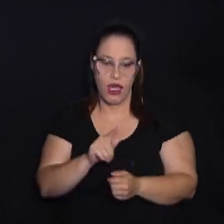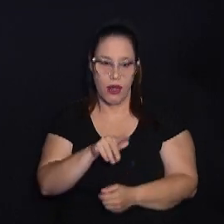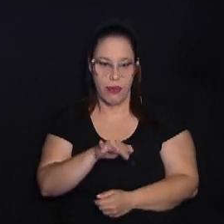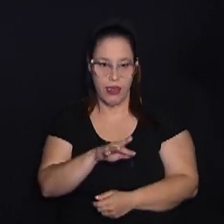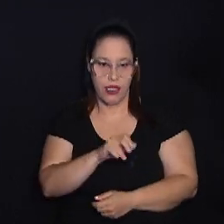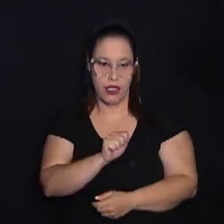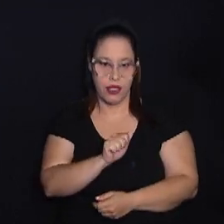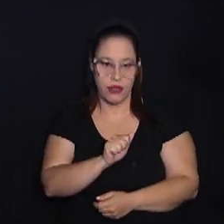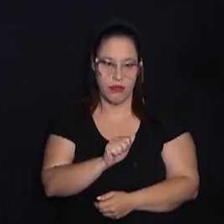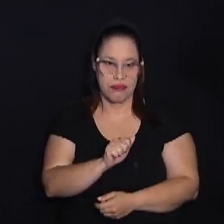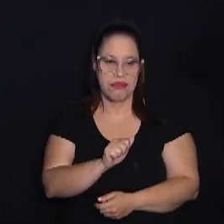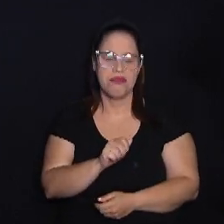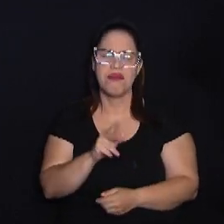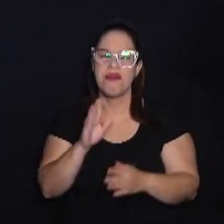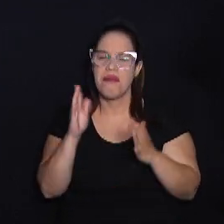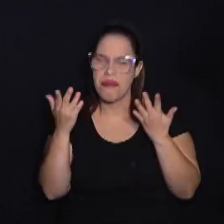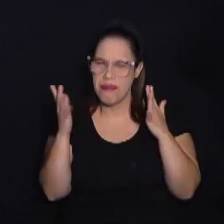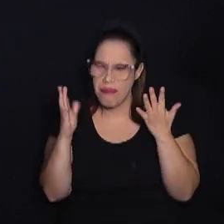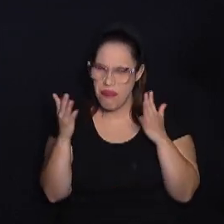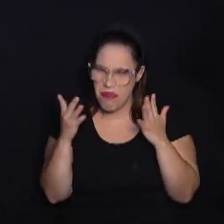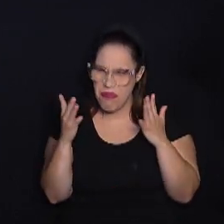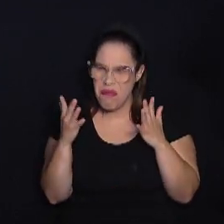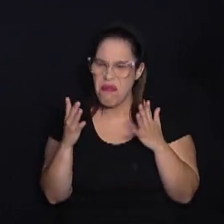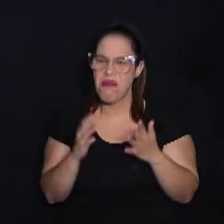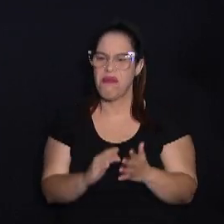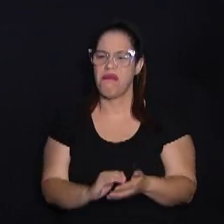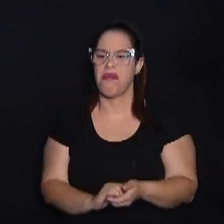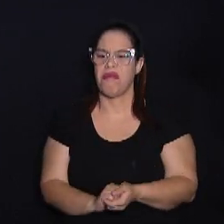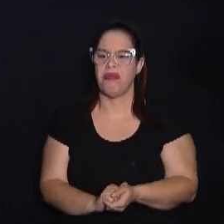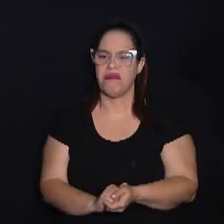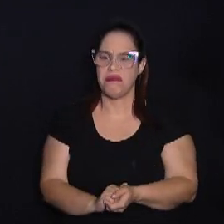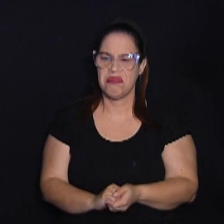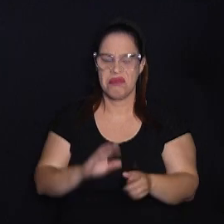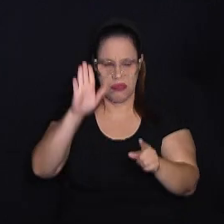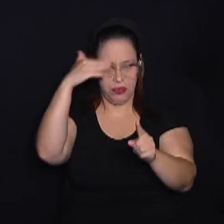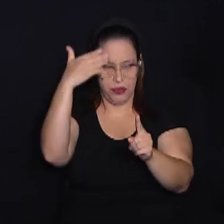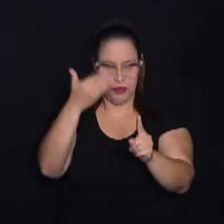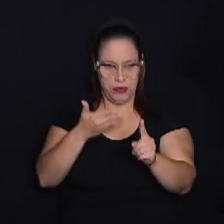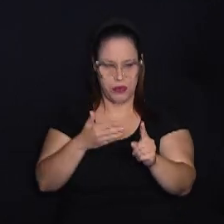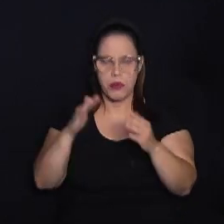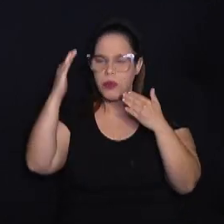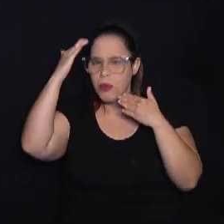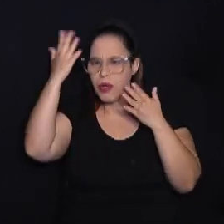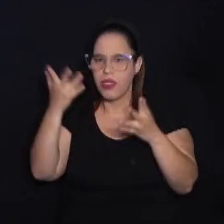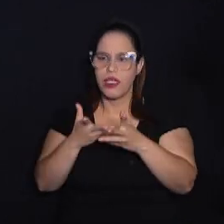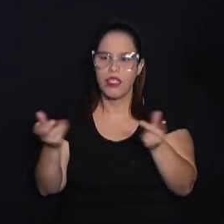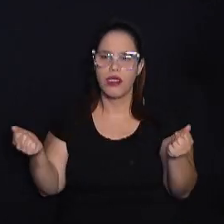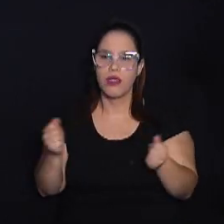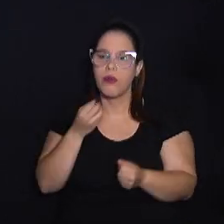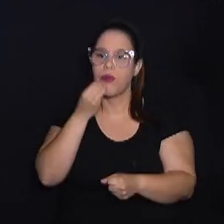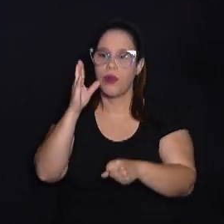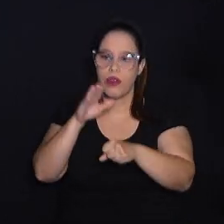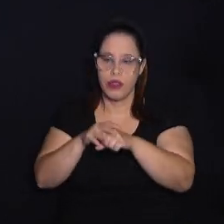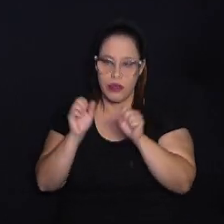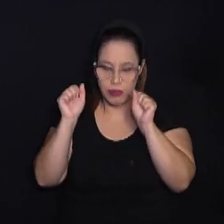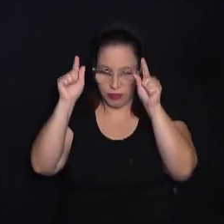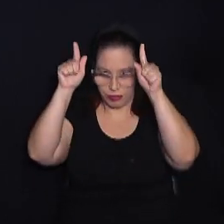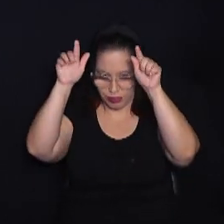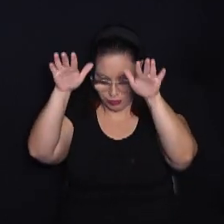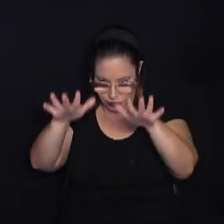the best, parabéns aí por essa homenagem. Muito obrigado a todos, uma boa noite, que Deus nos abençoe.